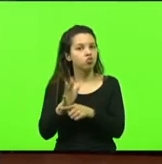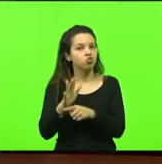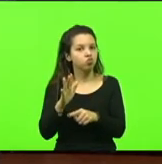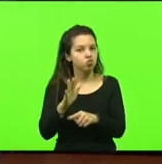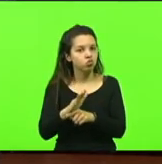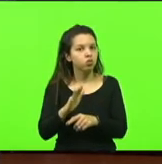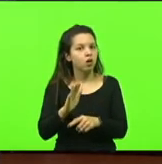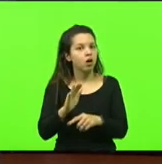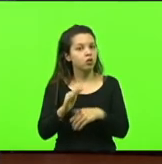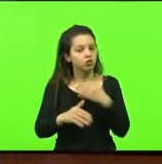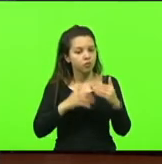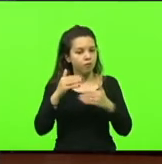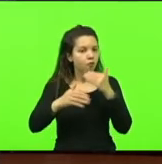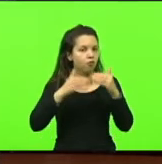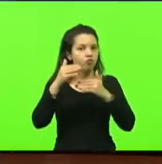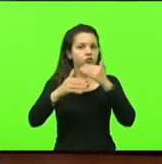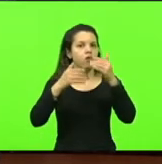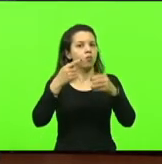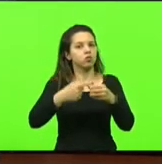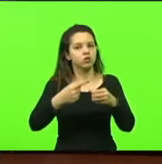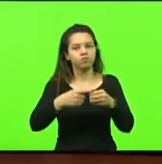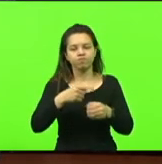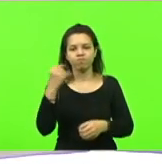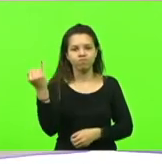tão importante de Santa Catarina. Obrigado.